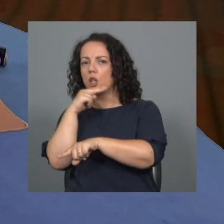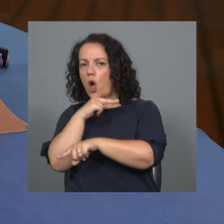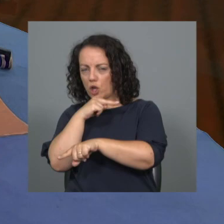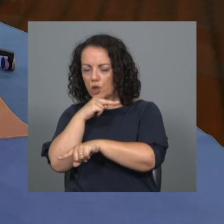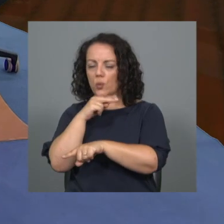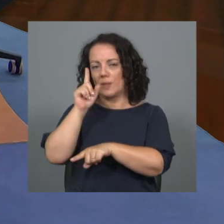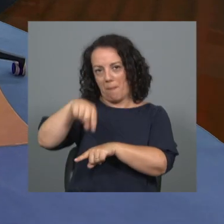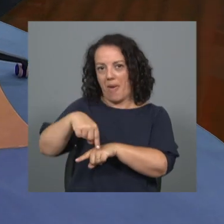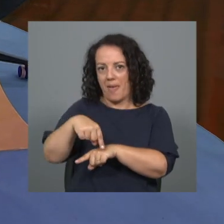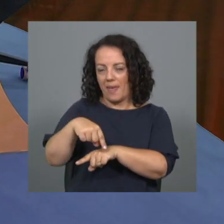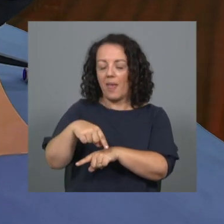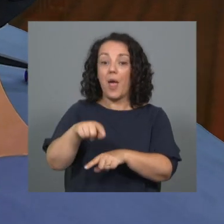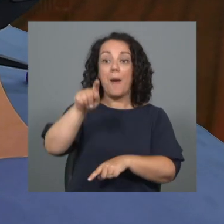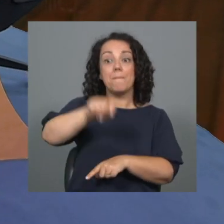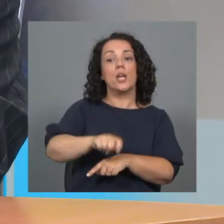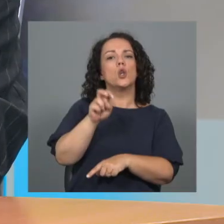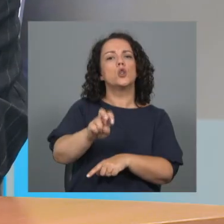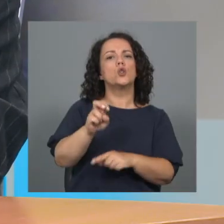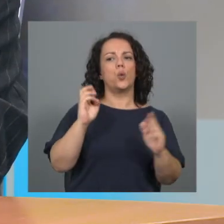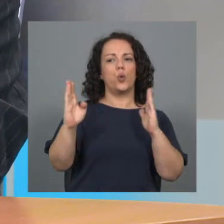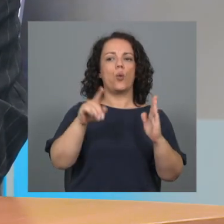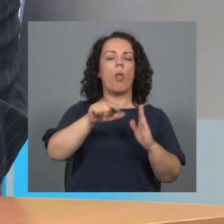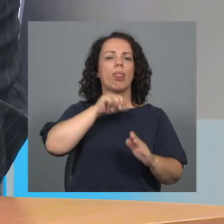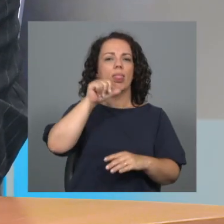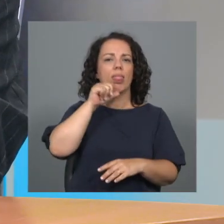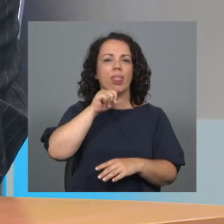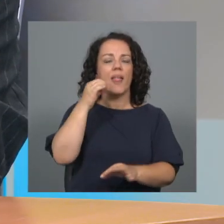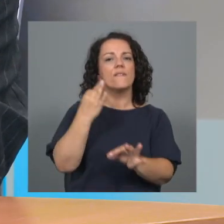muito disso. O mês de julho era um mês muito propício para a